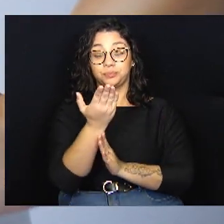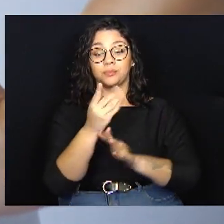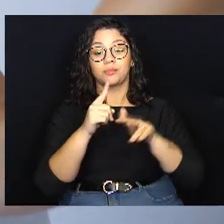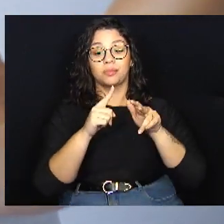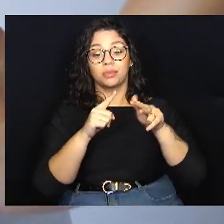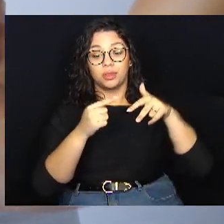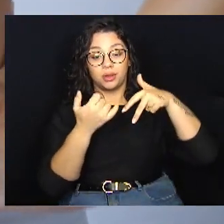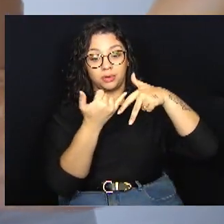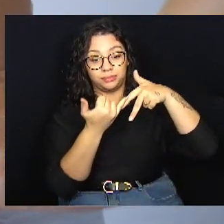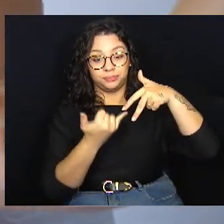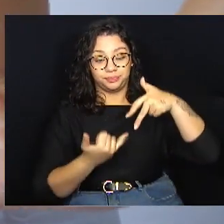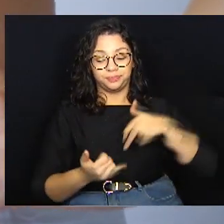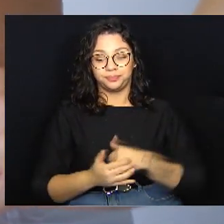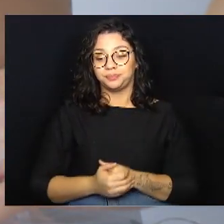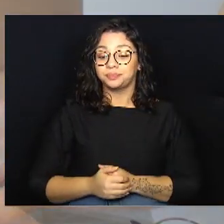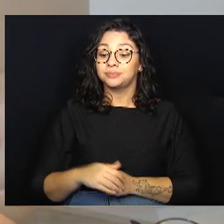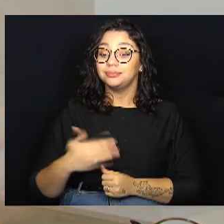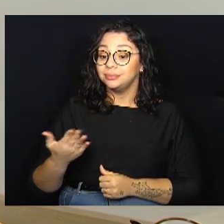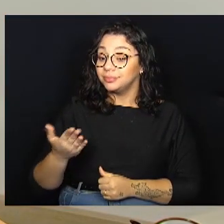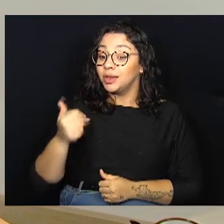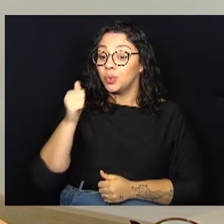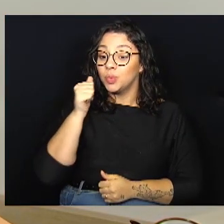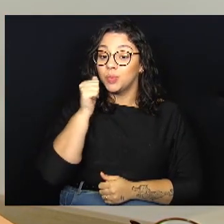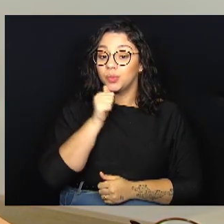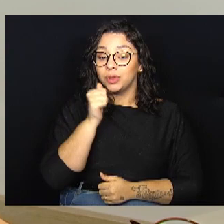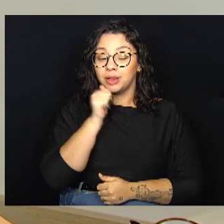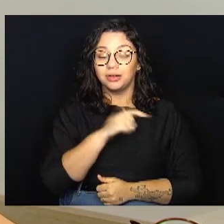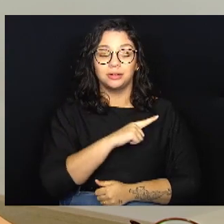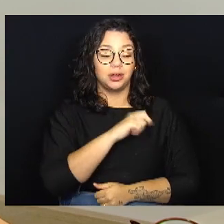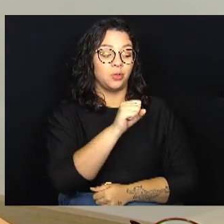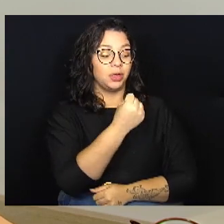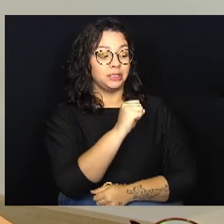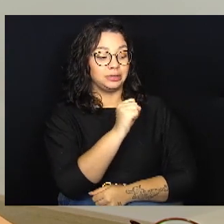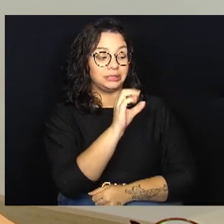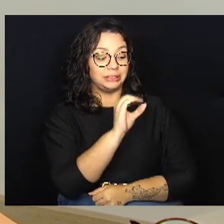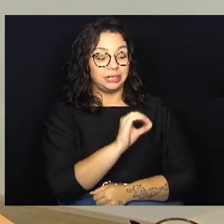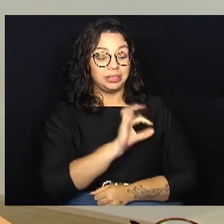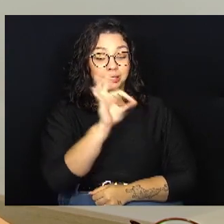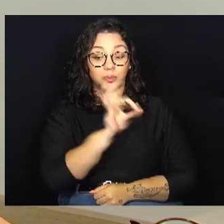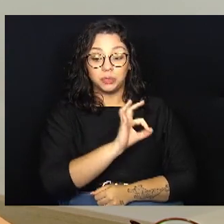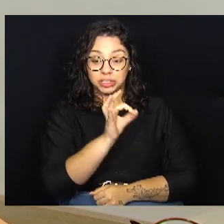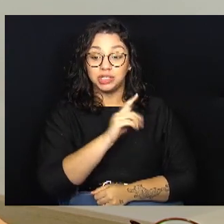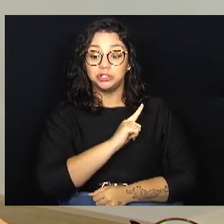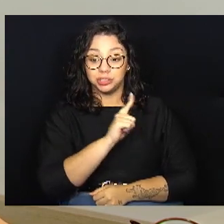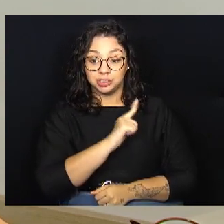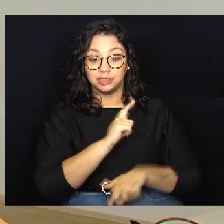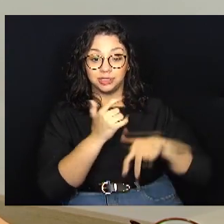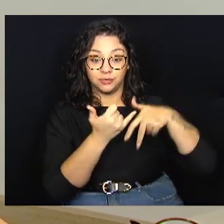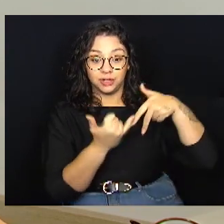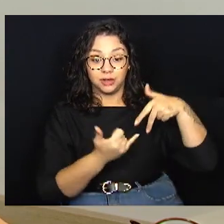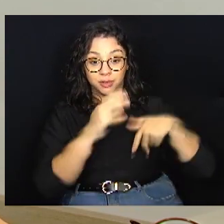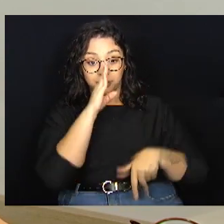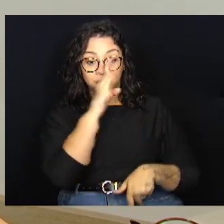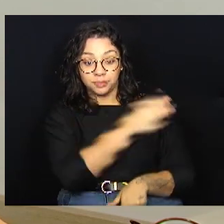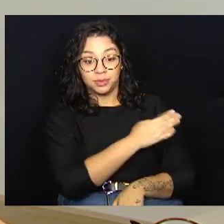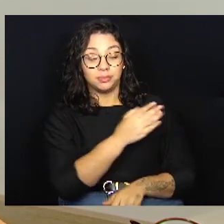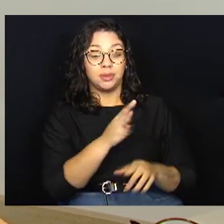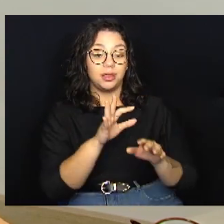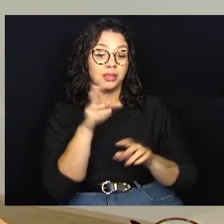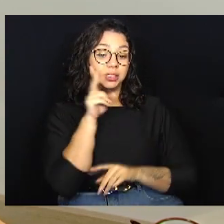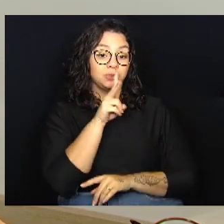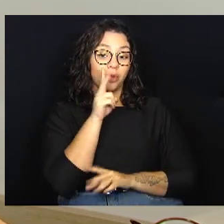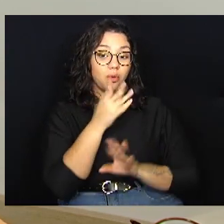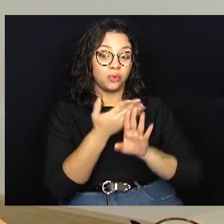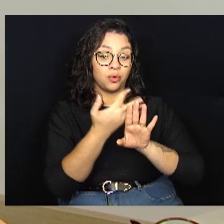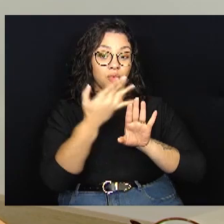para o aparecimento de vasos. As mulheres, geneticamente, elas têm 80% de chance de ter varizes, principalmente quando